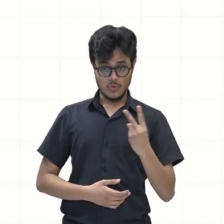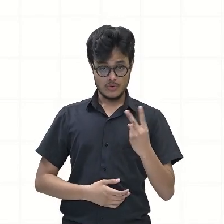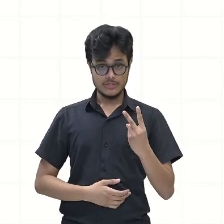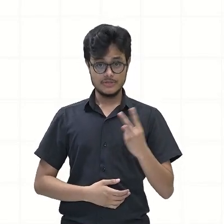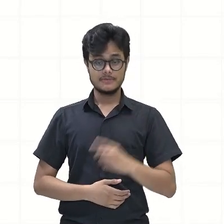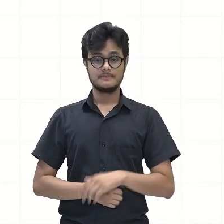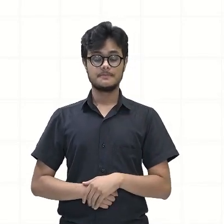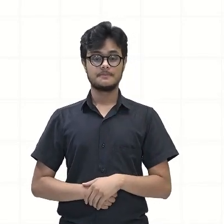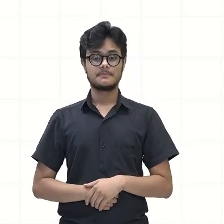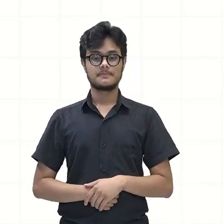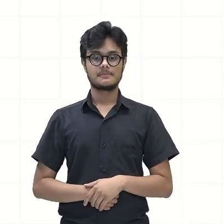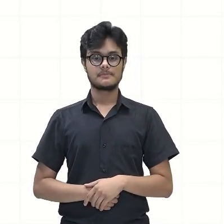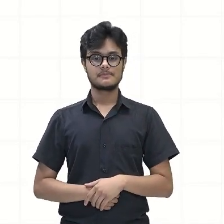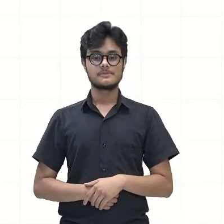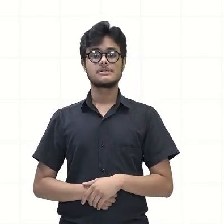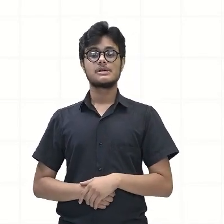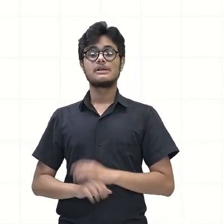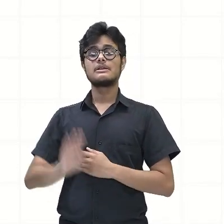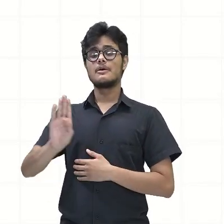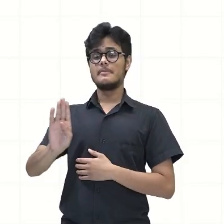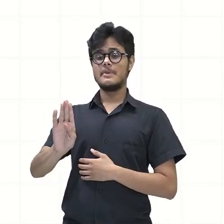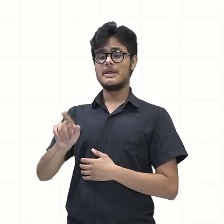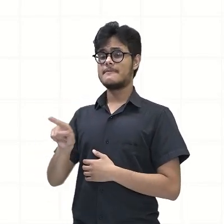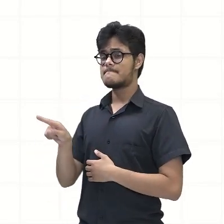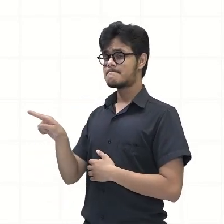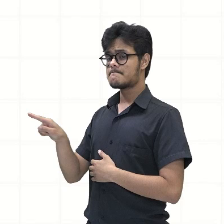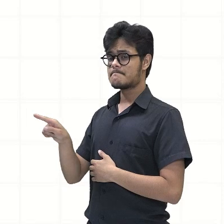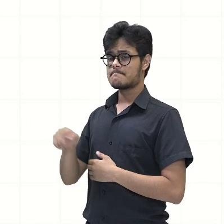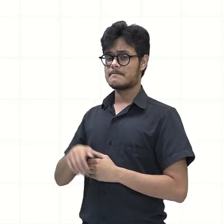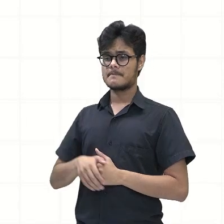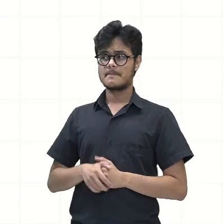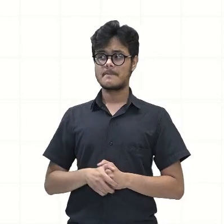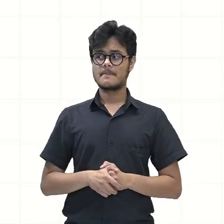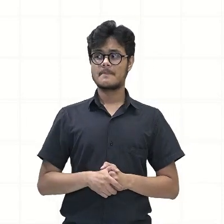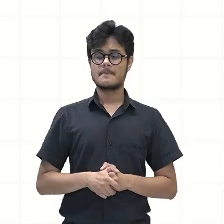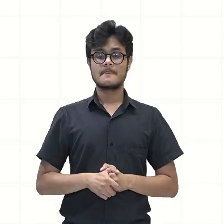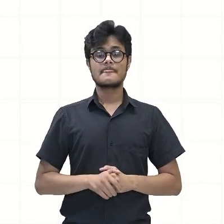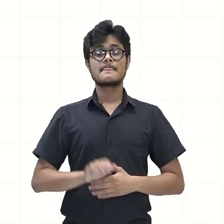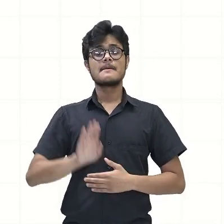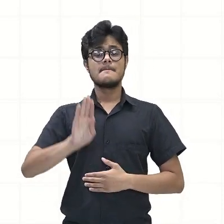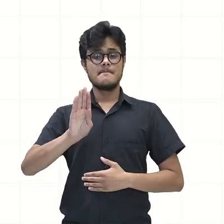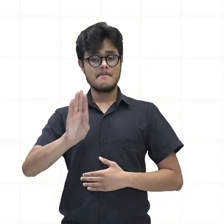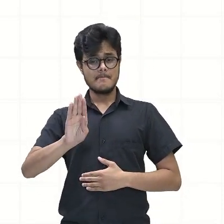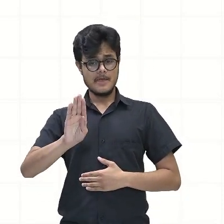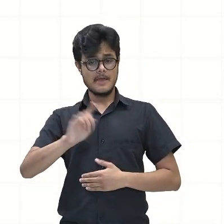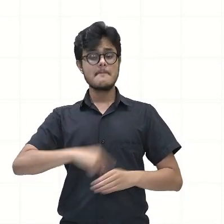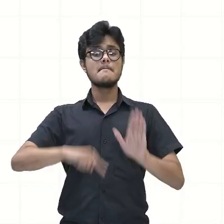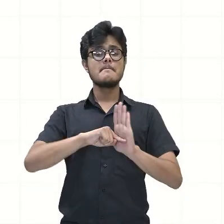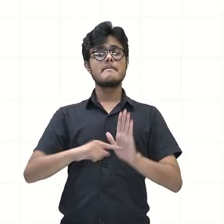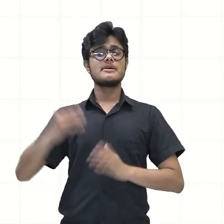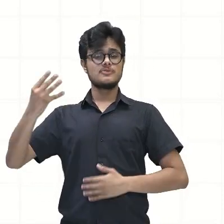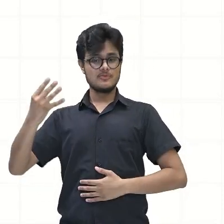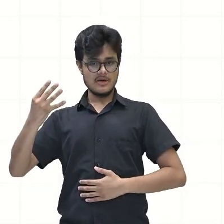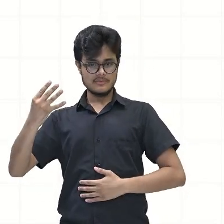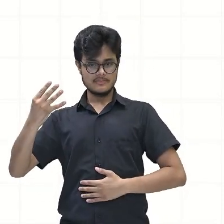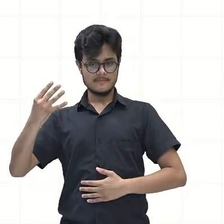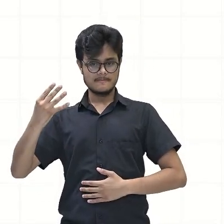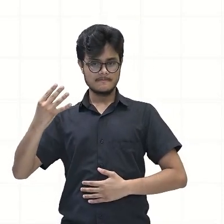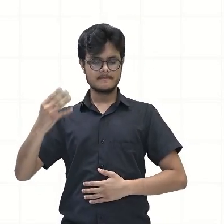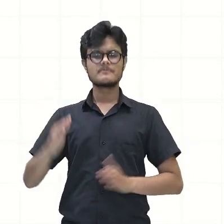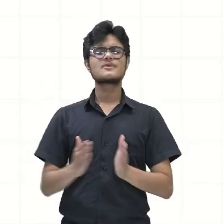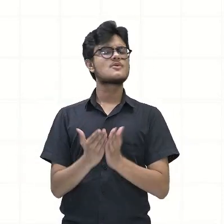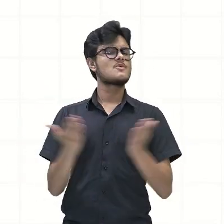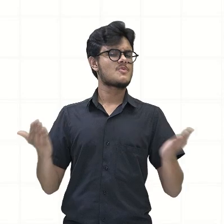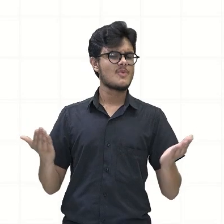e aqui no ponto B é x e aqui é y, aí você vai subtrair aqui menos 4, né? Então, qual é